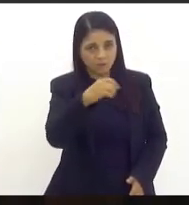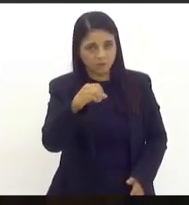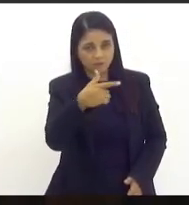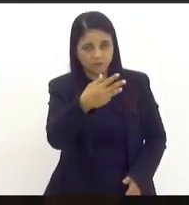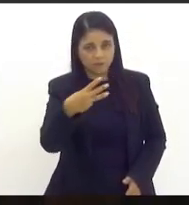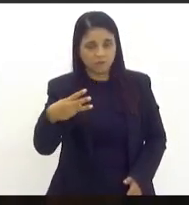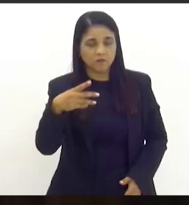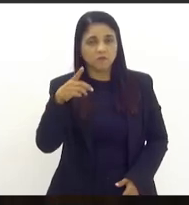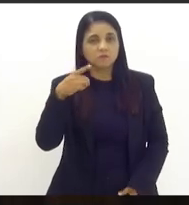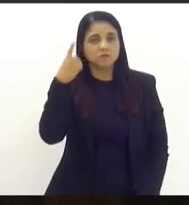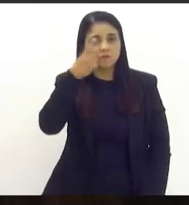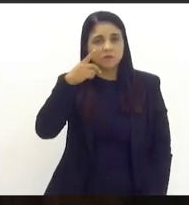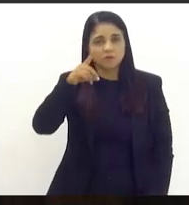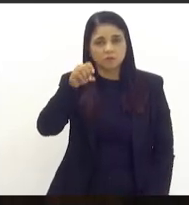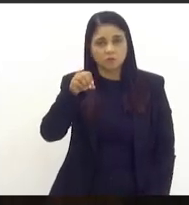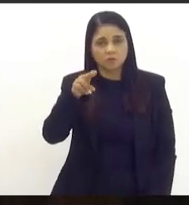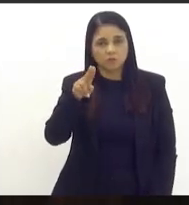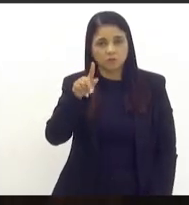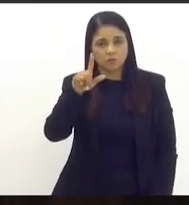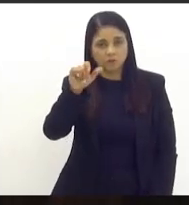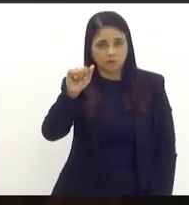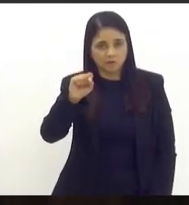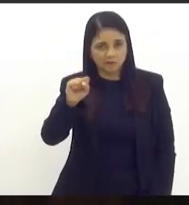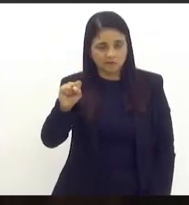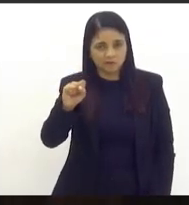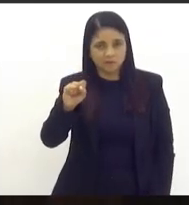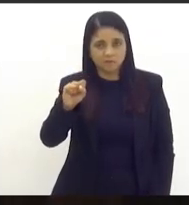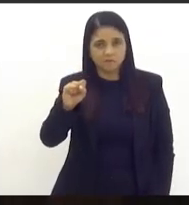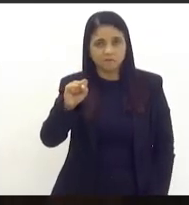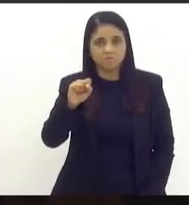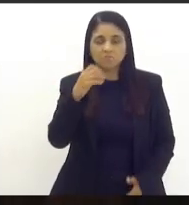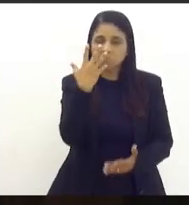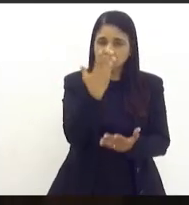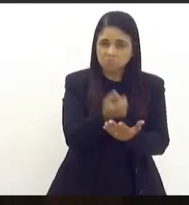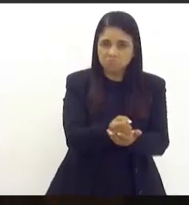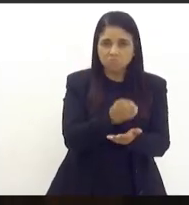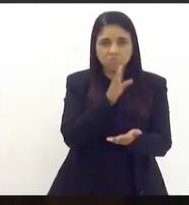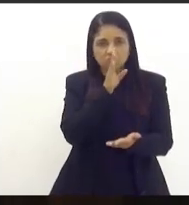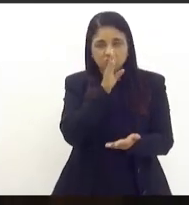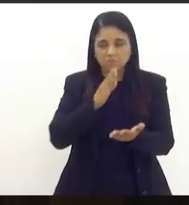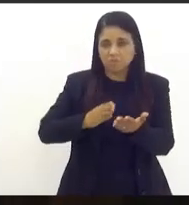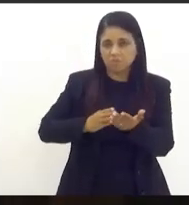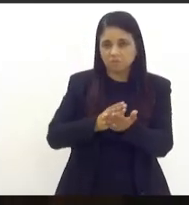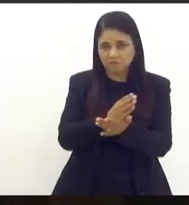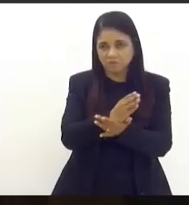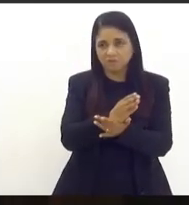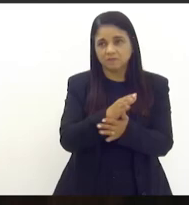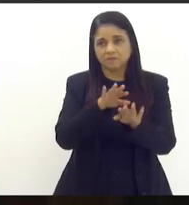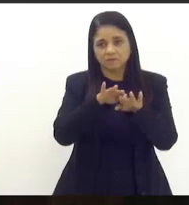Douglas ruas sou escapavam permanece Como estão aprovado